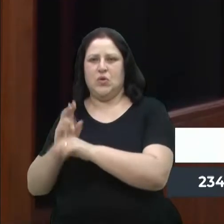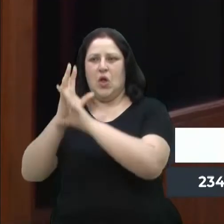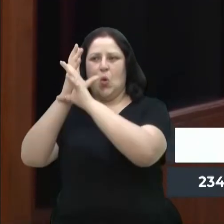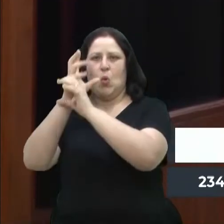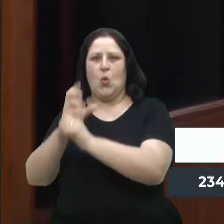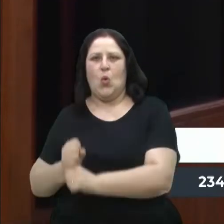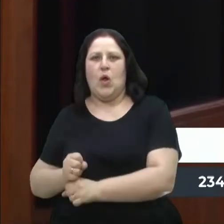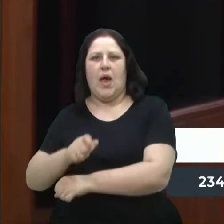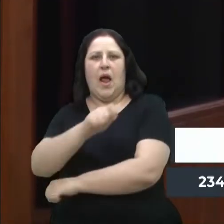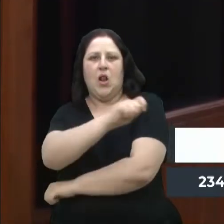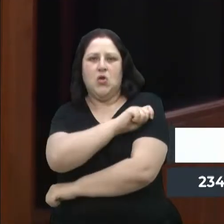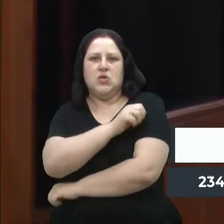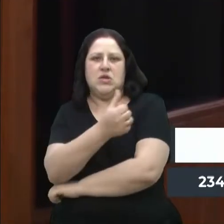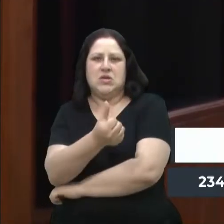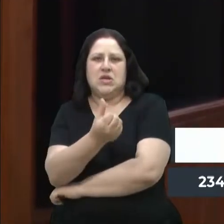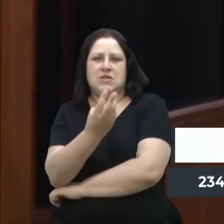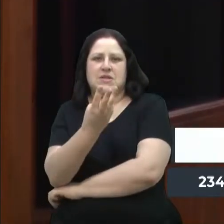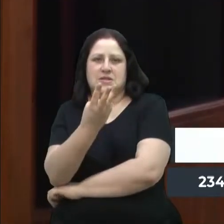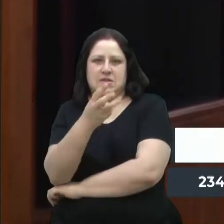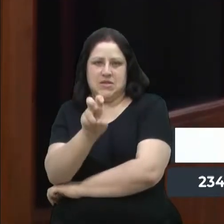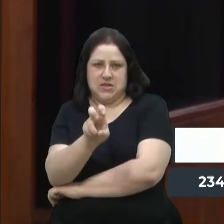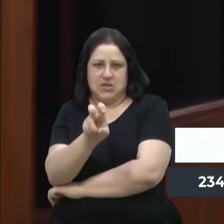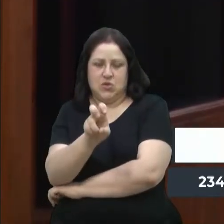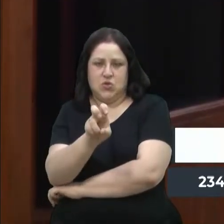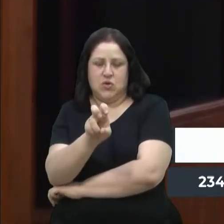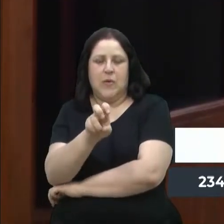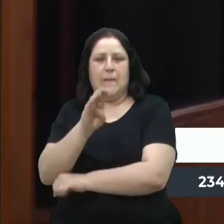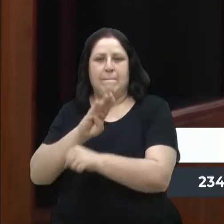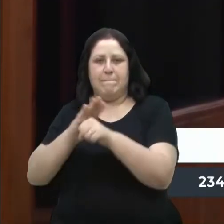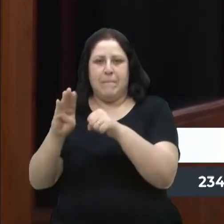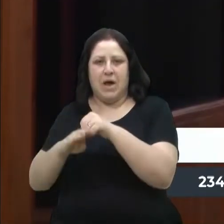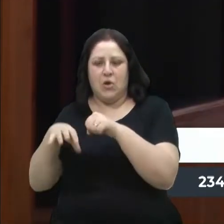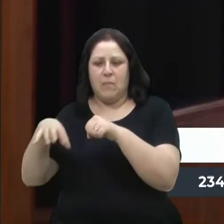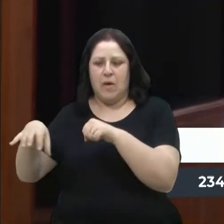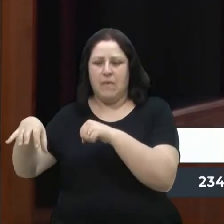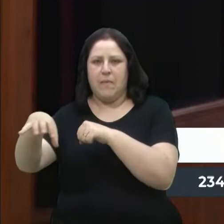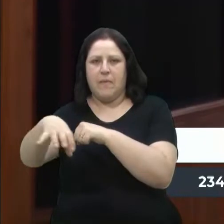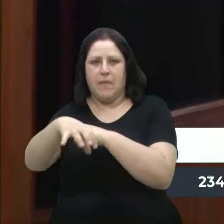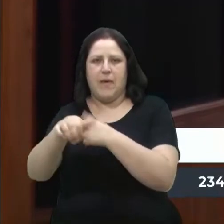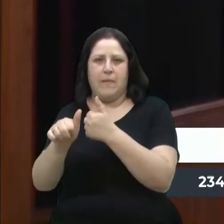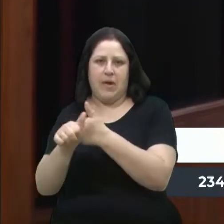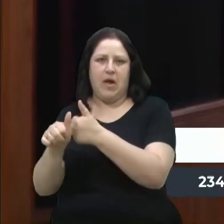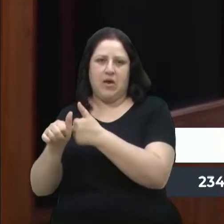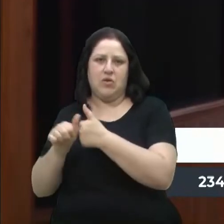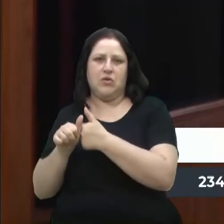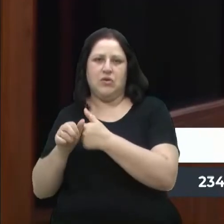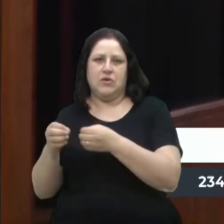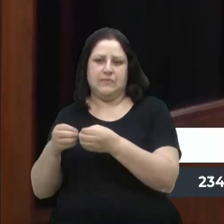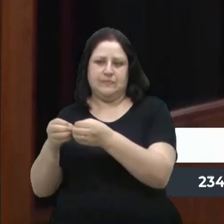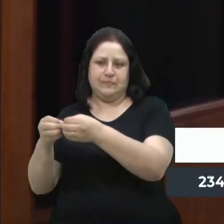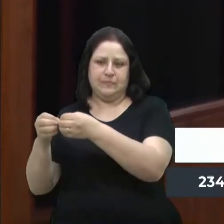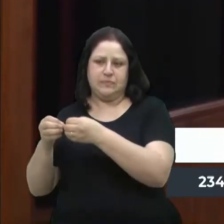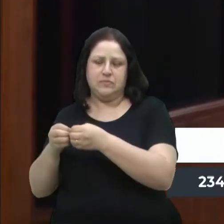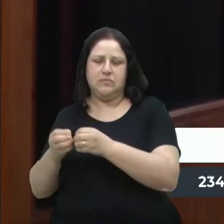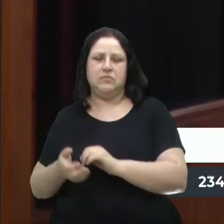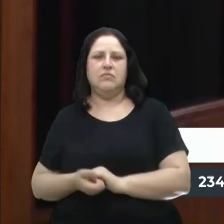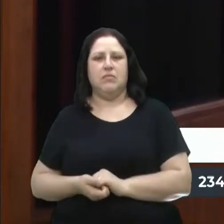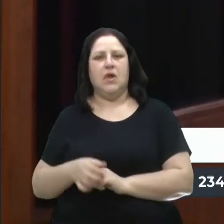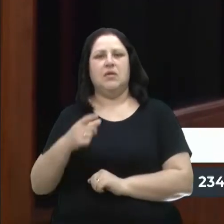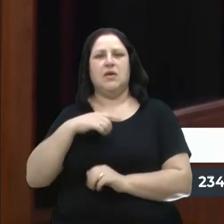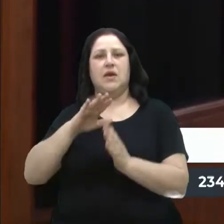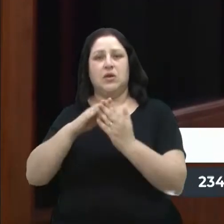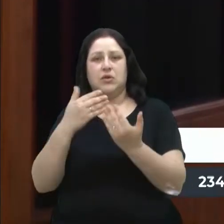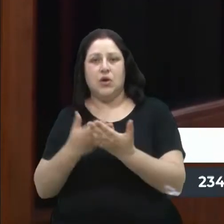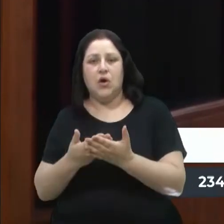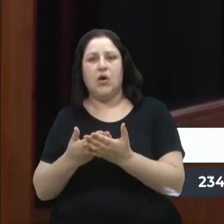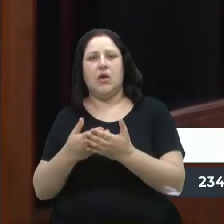635 alunos de diferentes bairros da região a escola para além da sua estrutura física